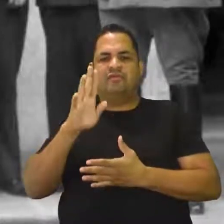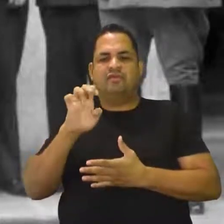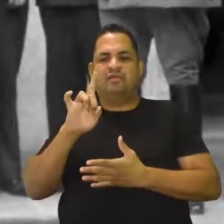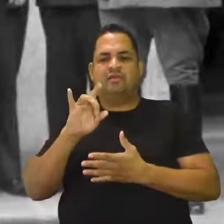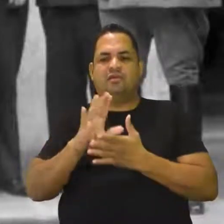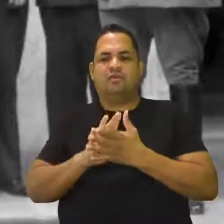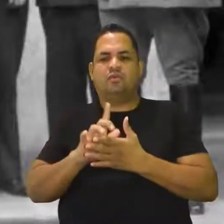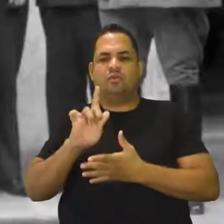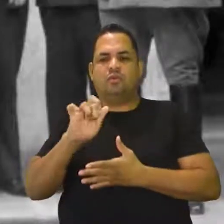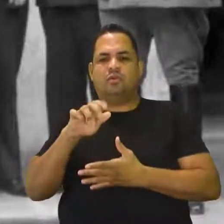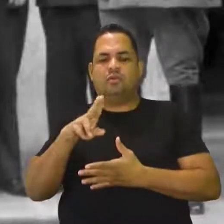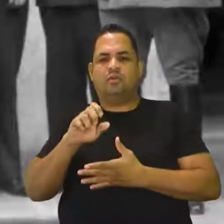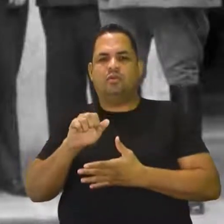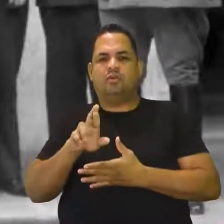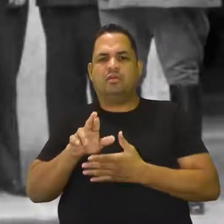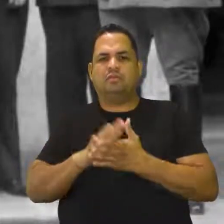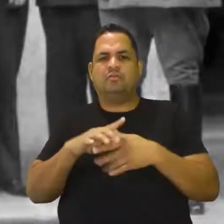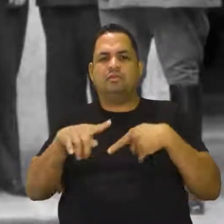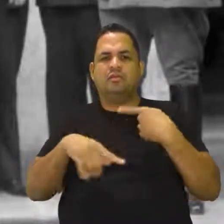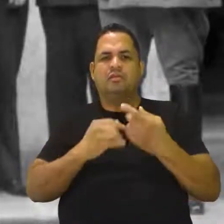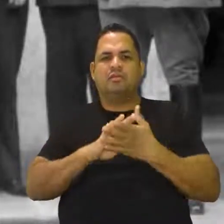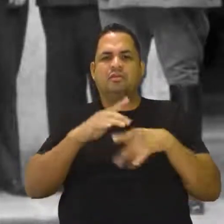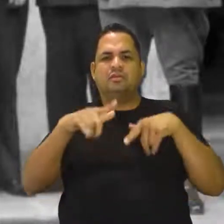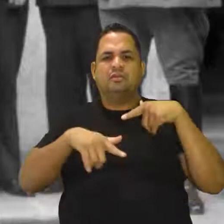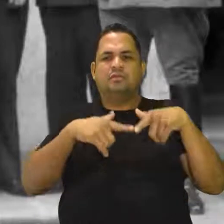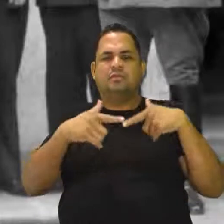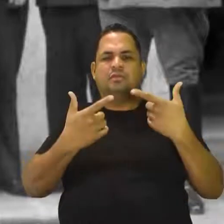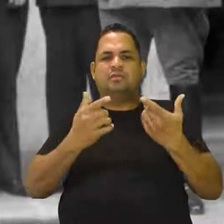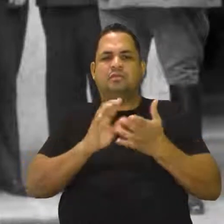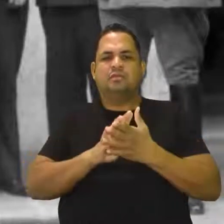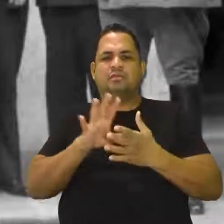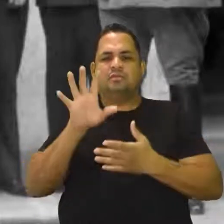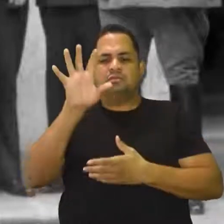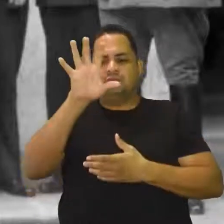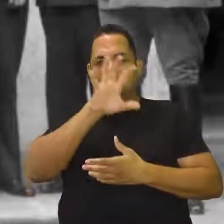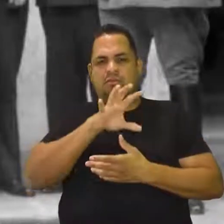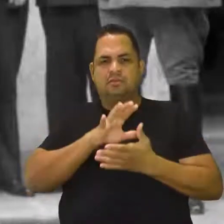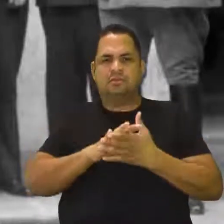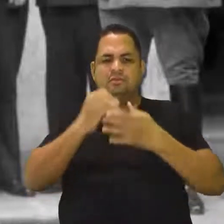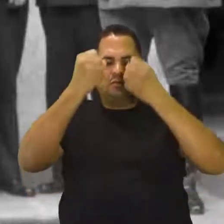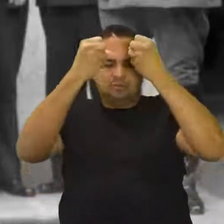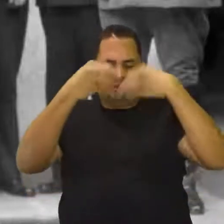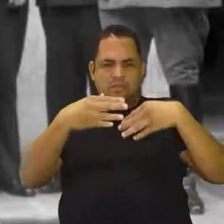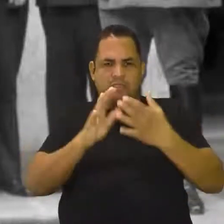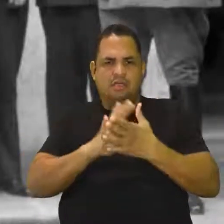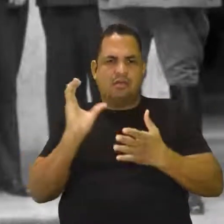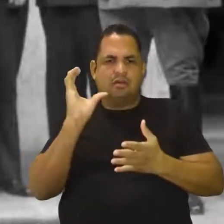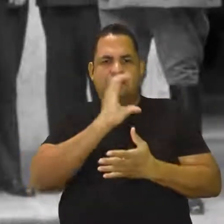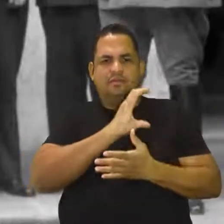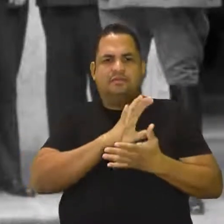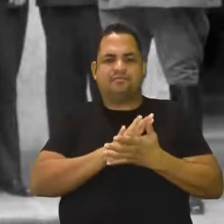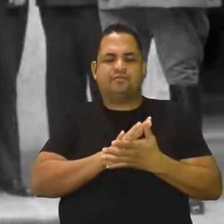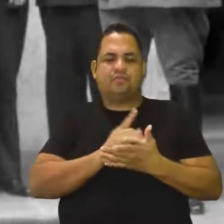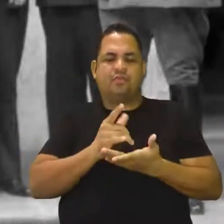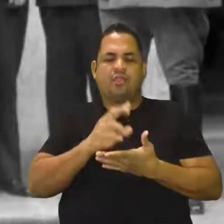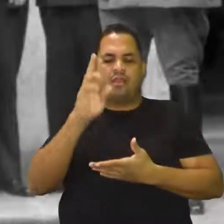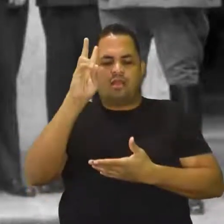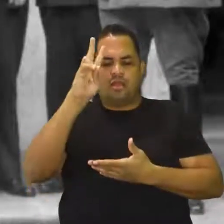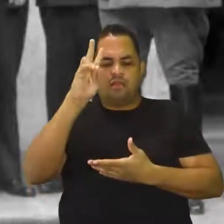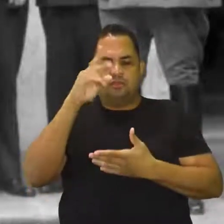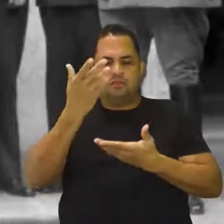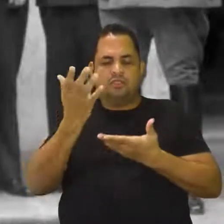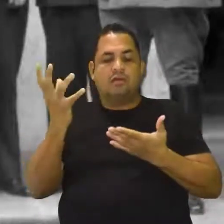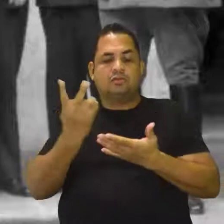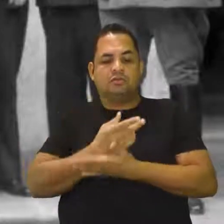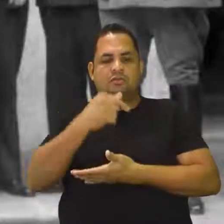que nós vamos estar trabalhando com vocês em história regional. Só é uma pincelada mesmo para você ver que a história que está acontecendo aqui é